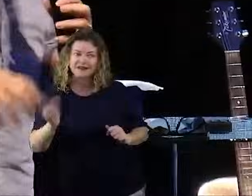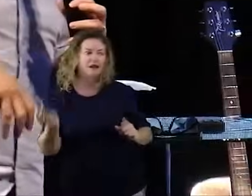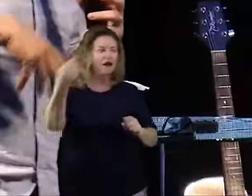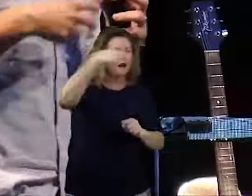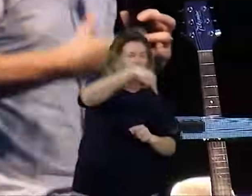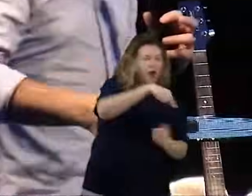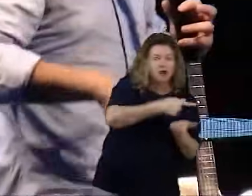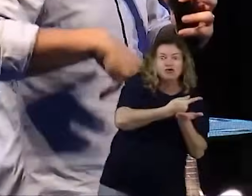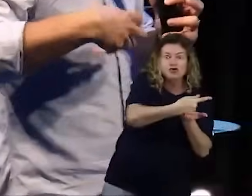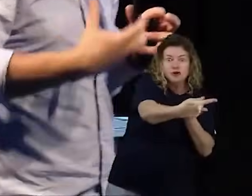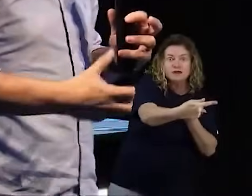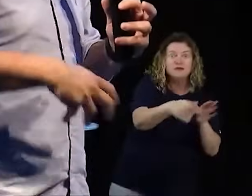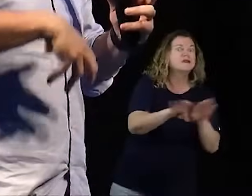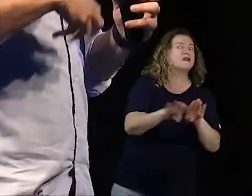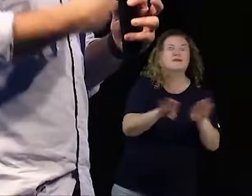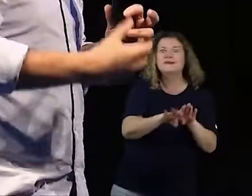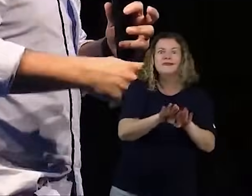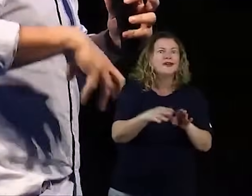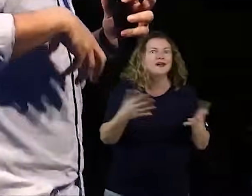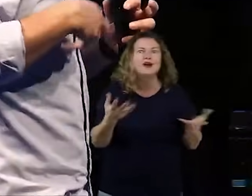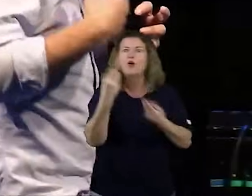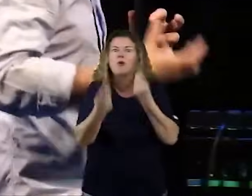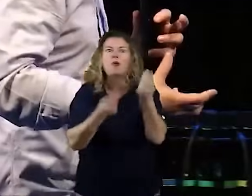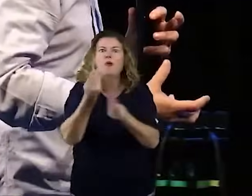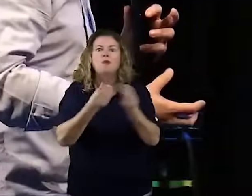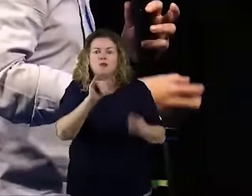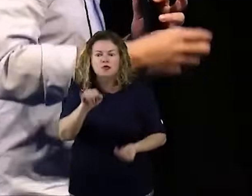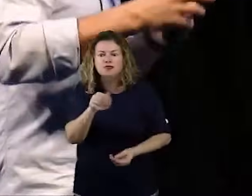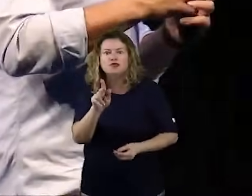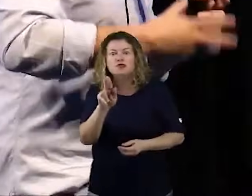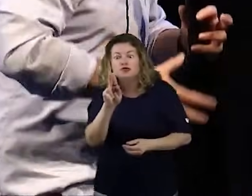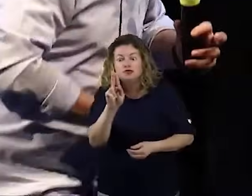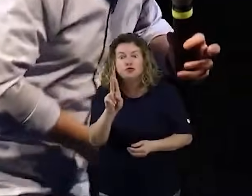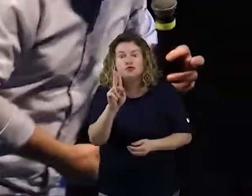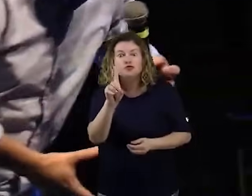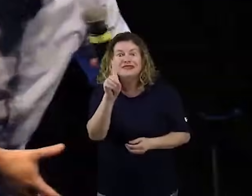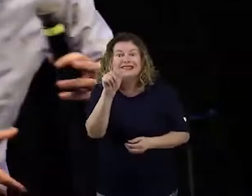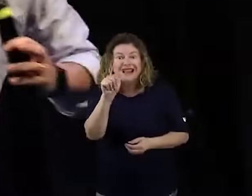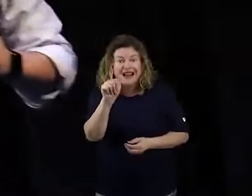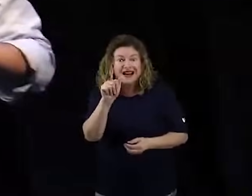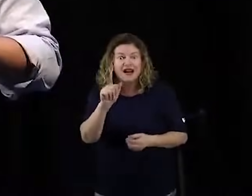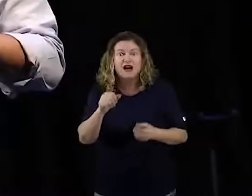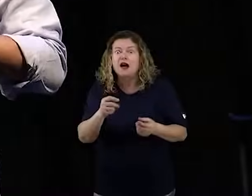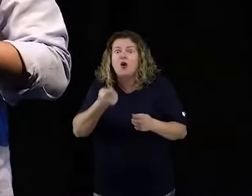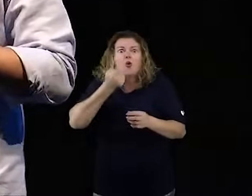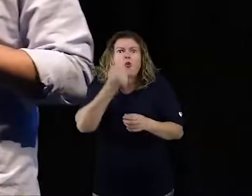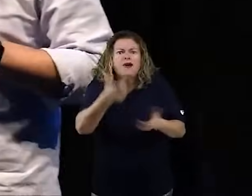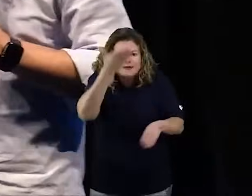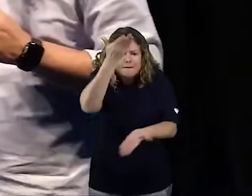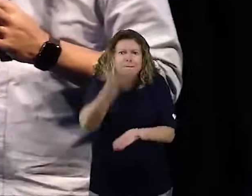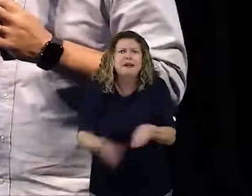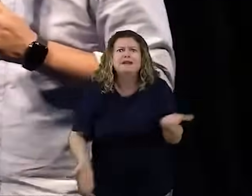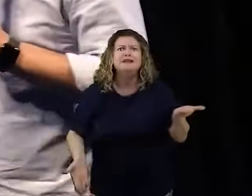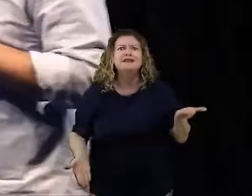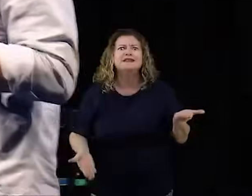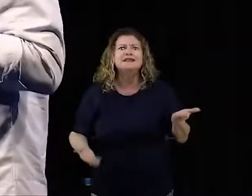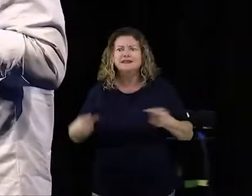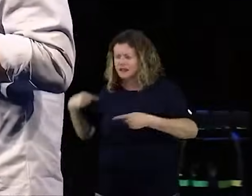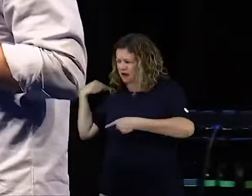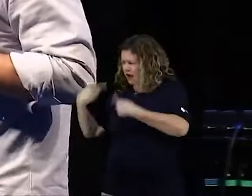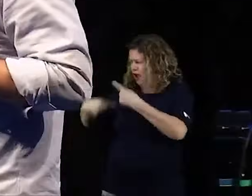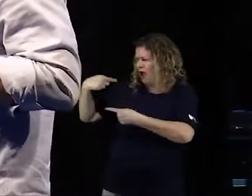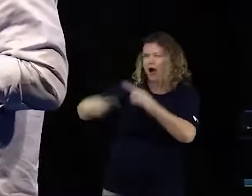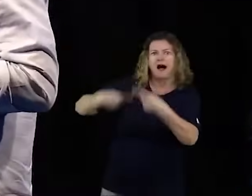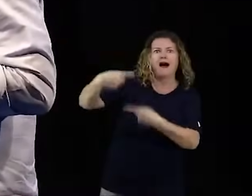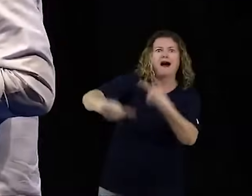Judá quase jogou fora a sua vocação de ser linhagem do Salvador você sabe que Jesus é o